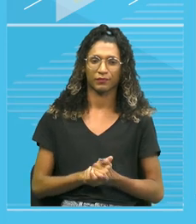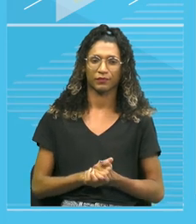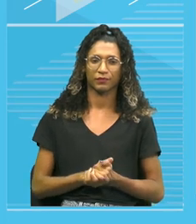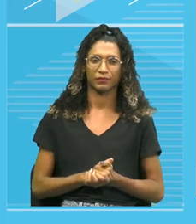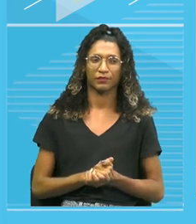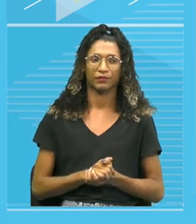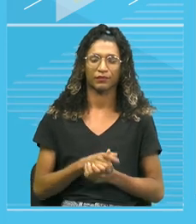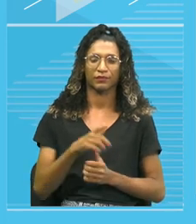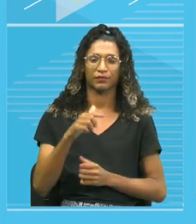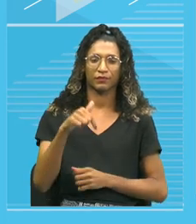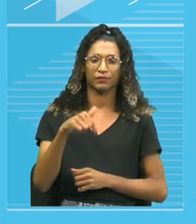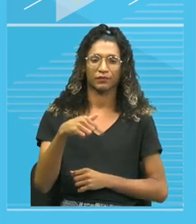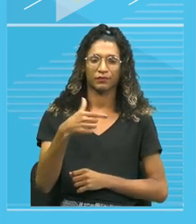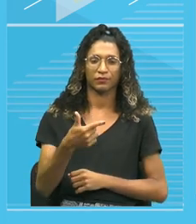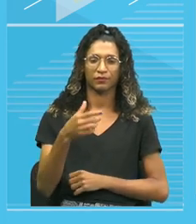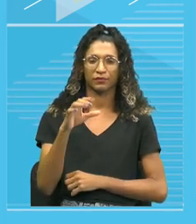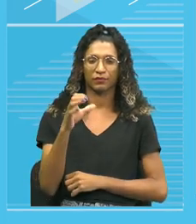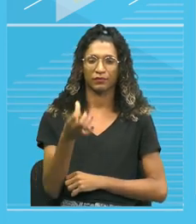726,4